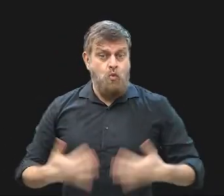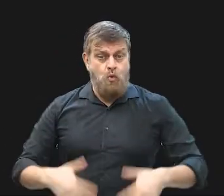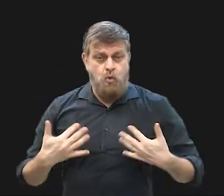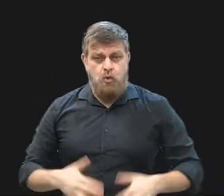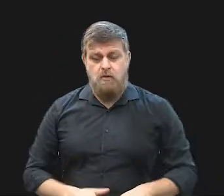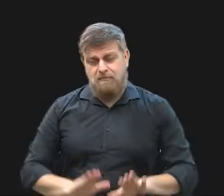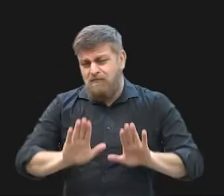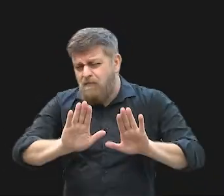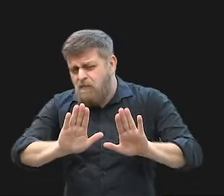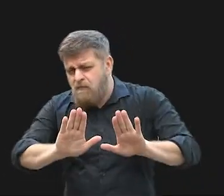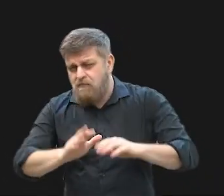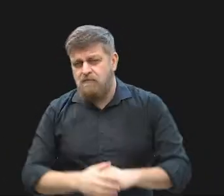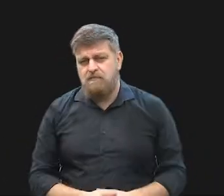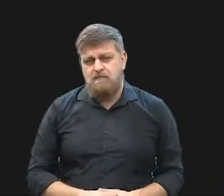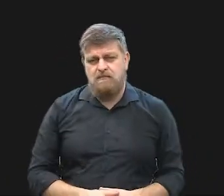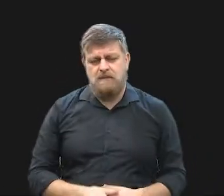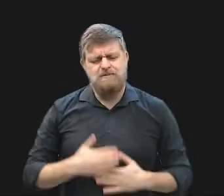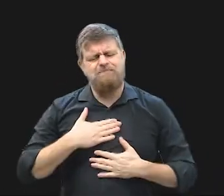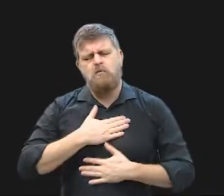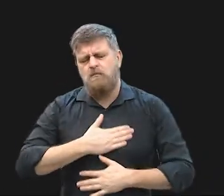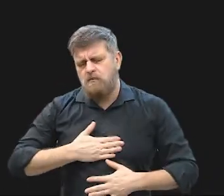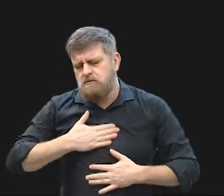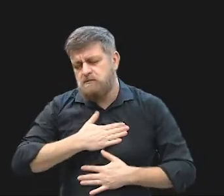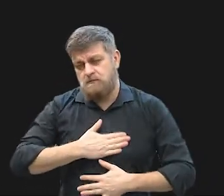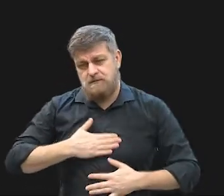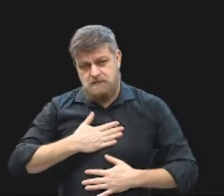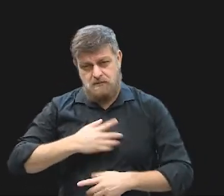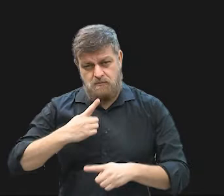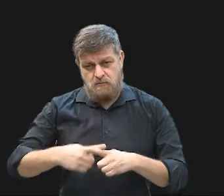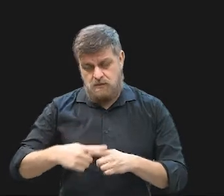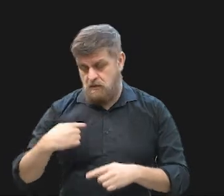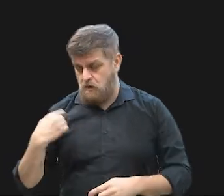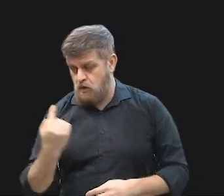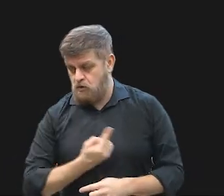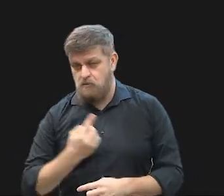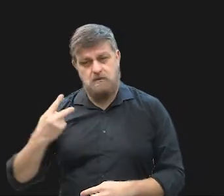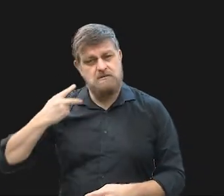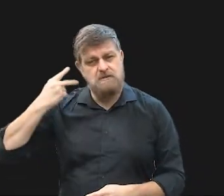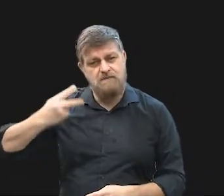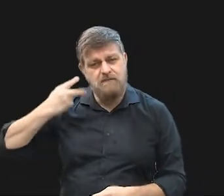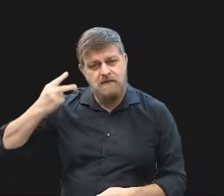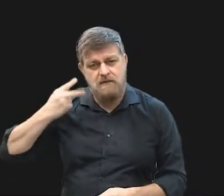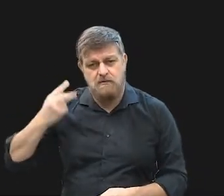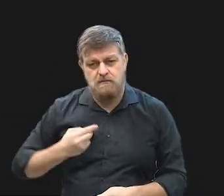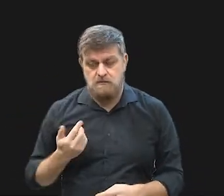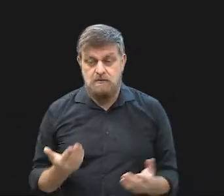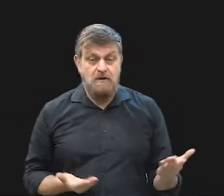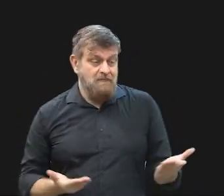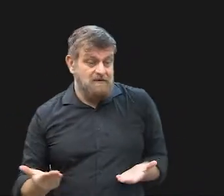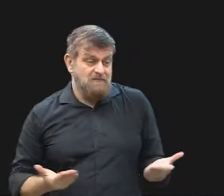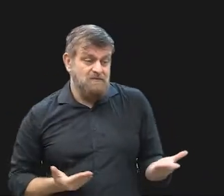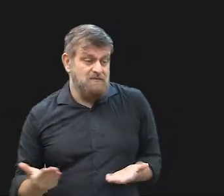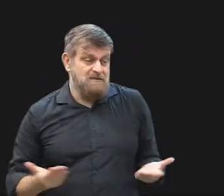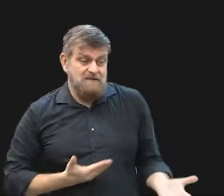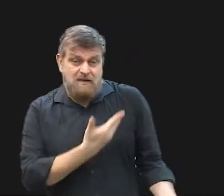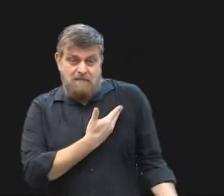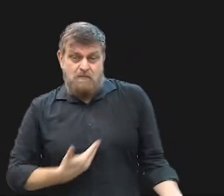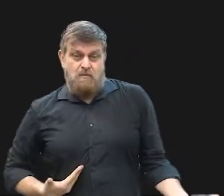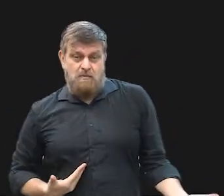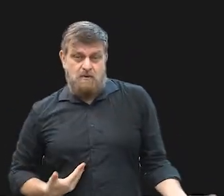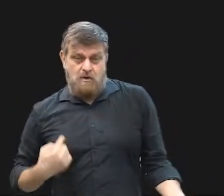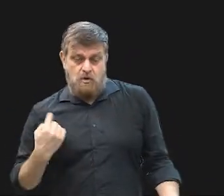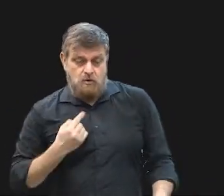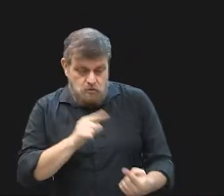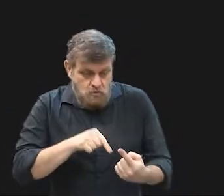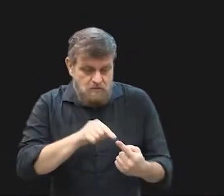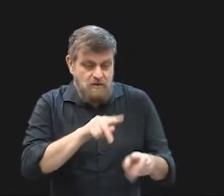mas de muita satisfação, porque eu falo que nós, vereadores, somos servidores públicos, né? Nós temos que servir